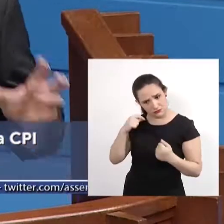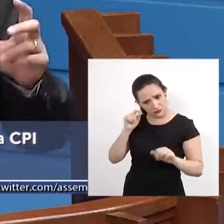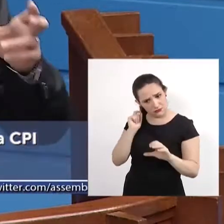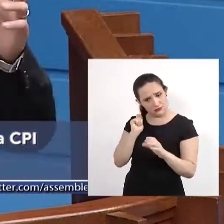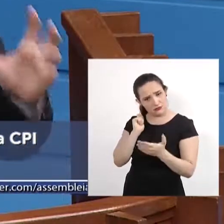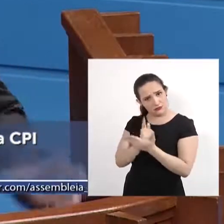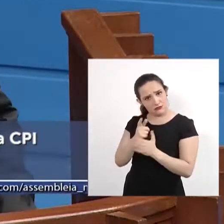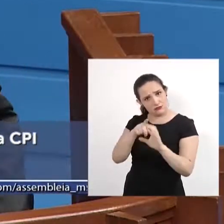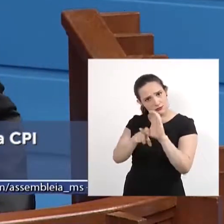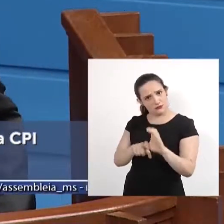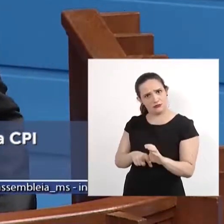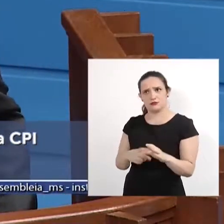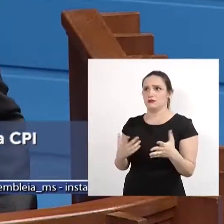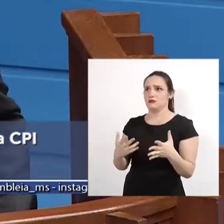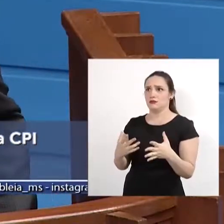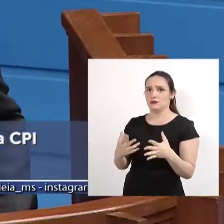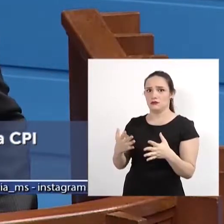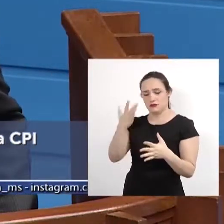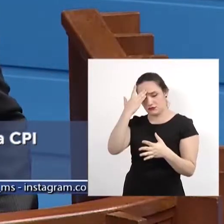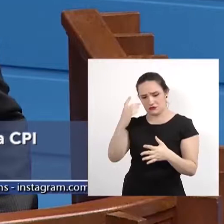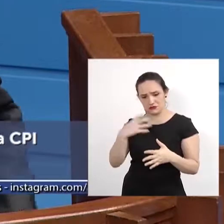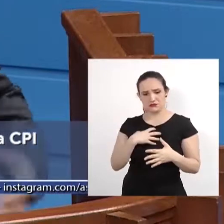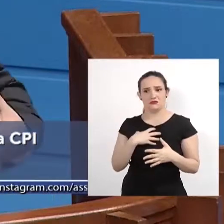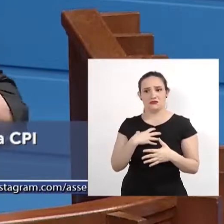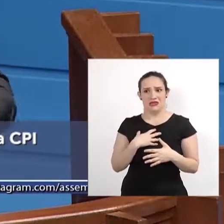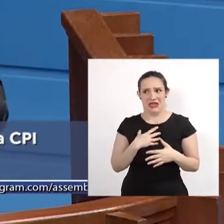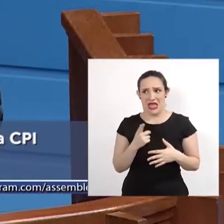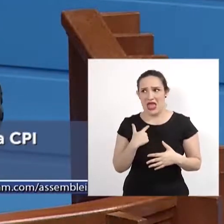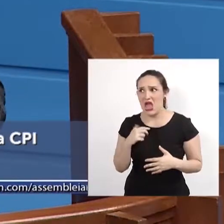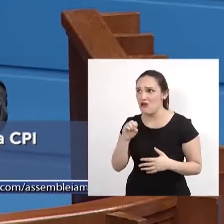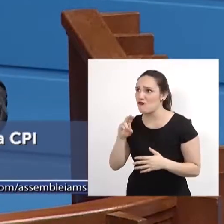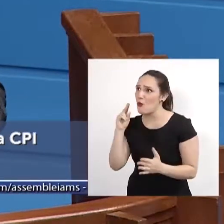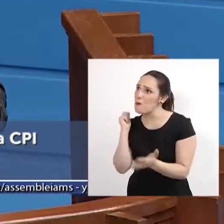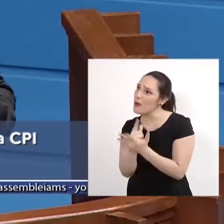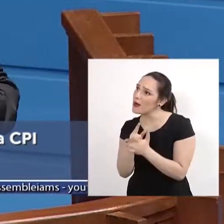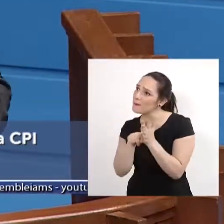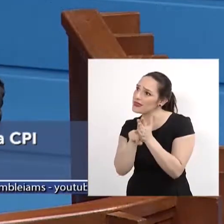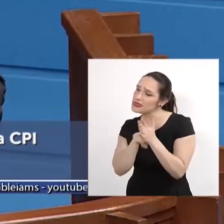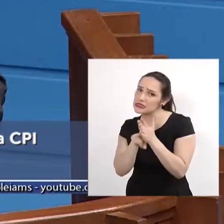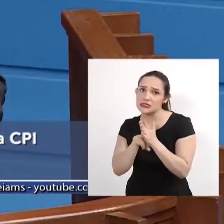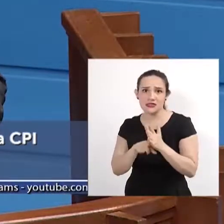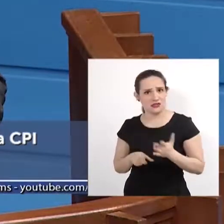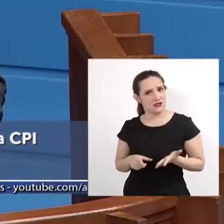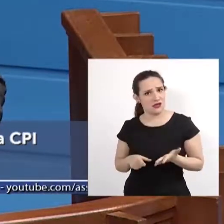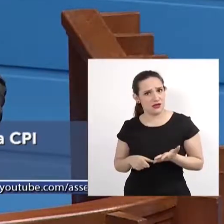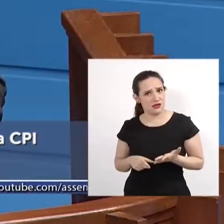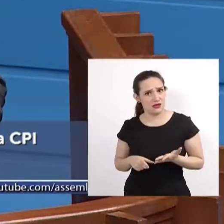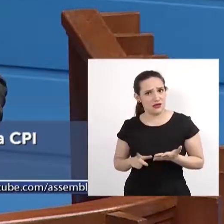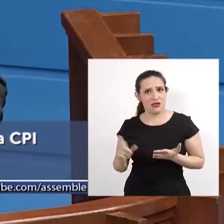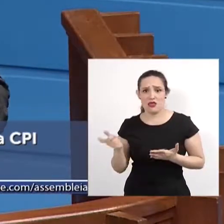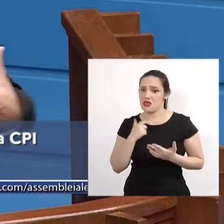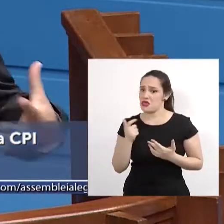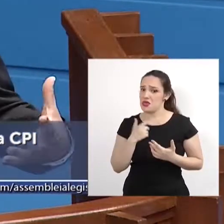Isso já é uma ameaça. Como é que você vai arriscar? Você é consumidor, ganha